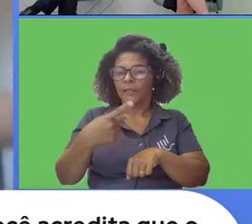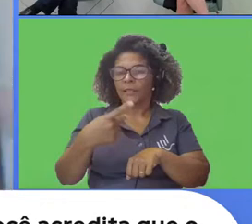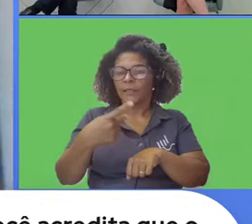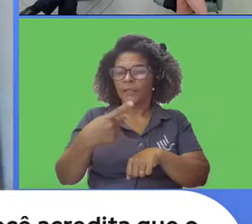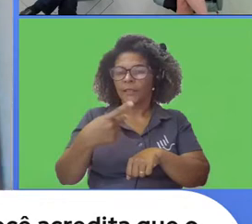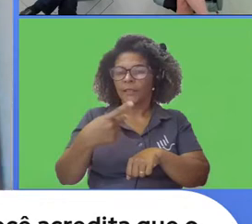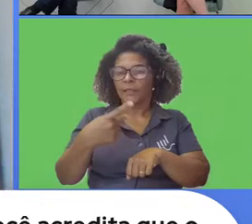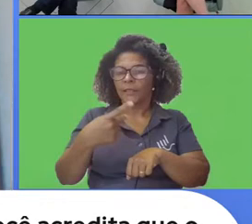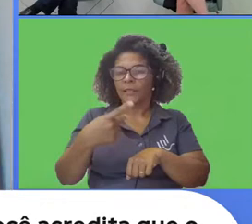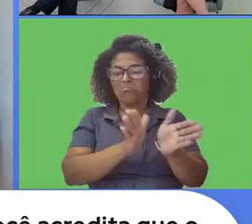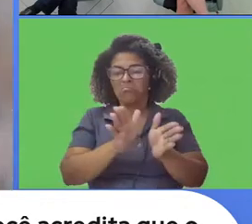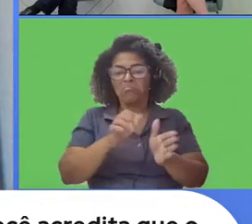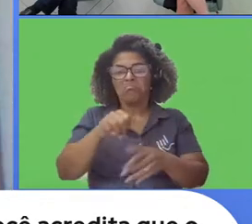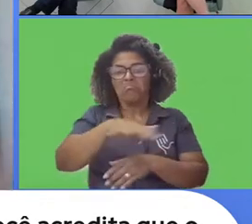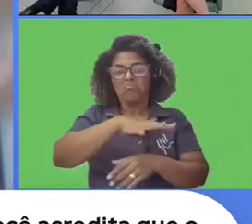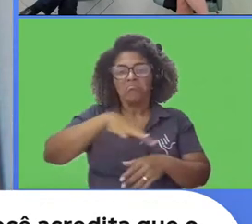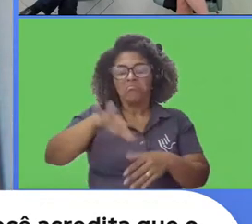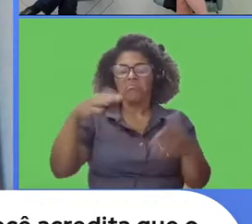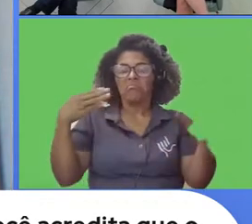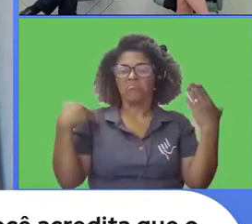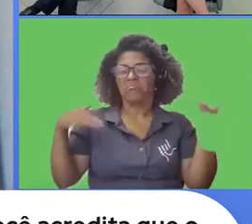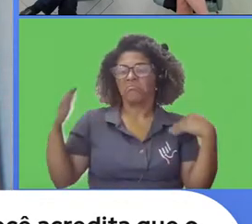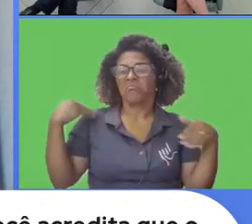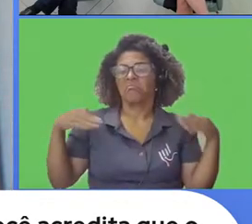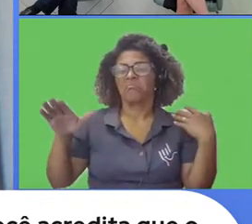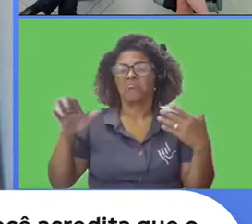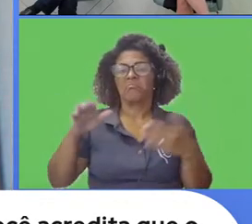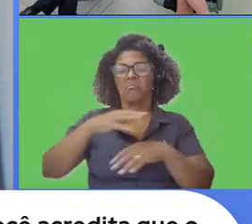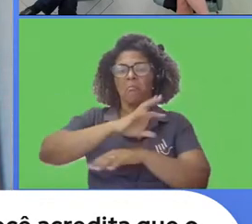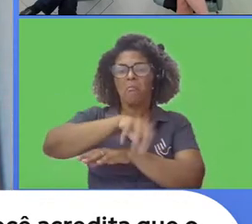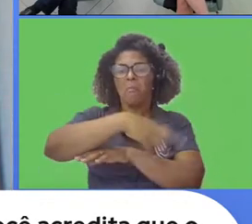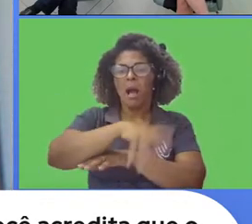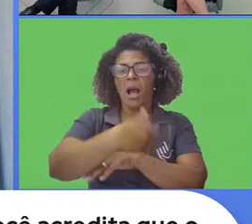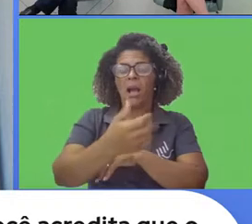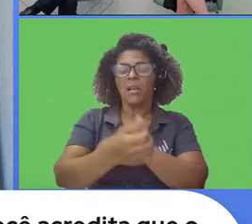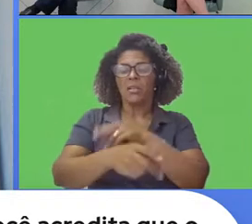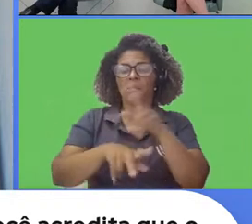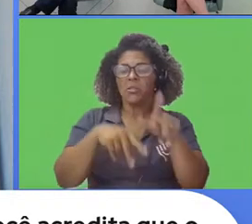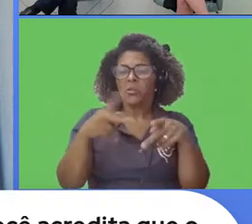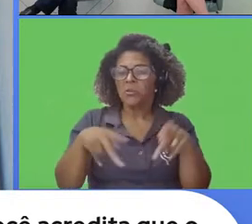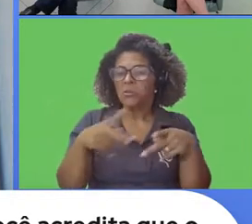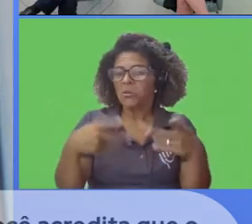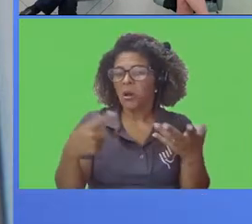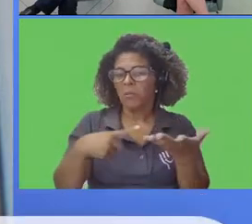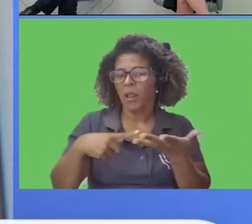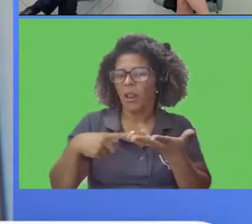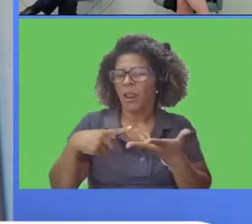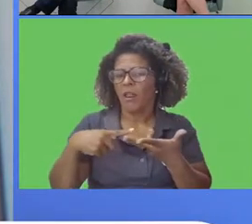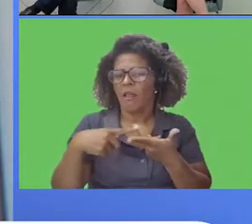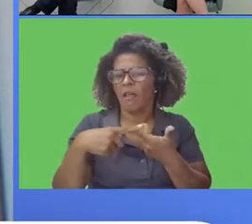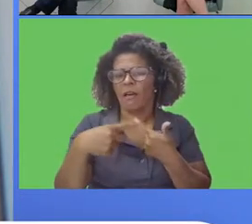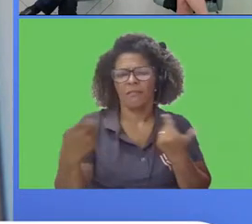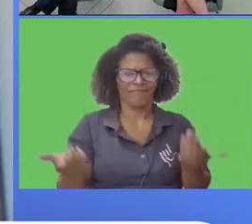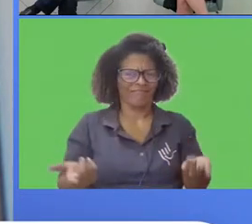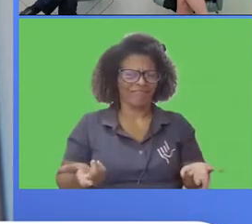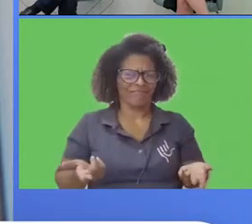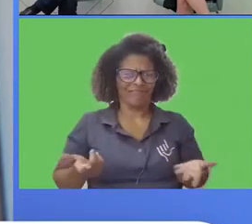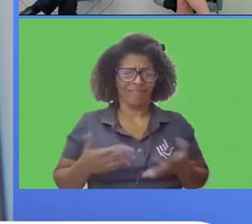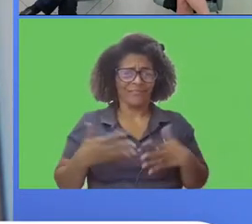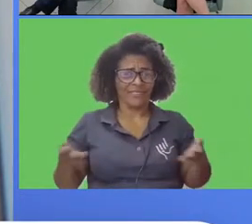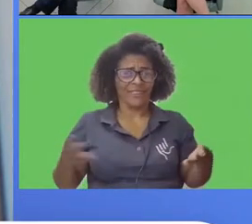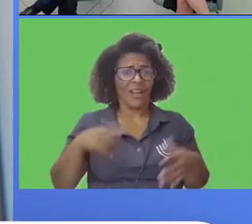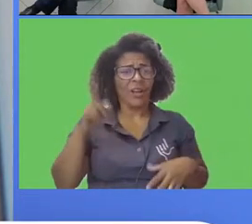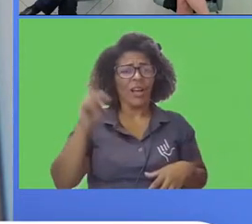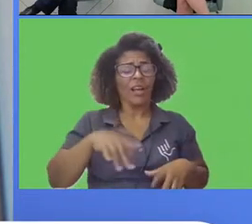acessibilidade nos espaços de lazer, no parque, nos shoppings e por aí vai. Então, ou seja, é tudo isso que a gente